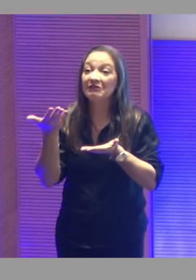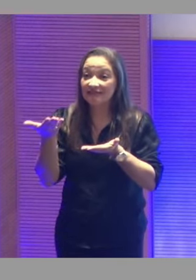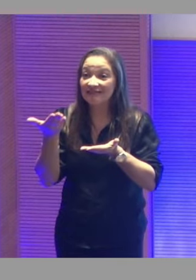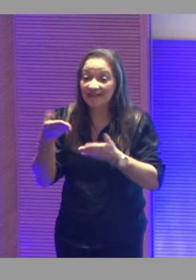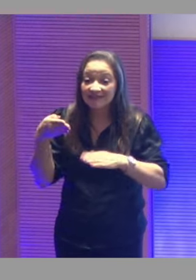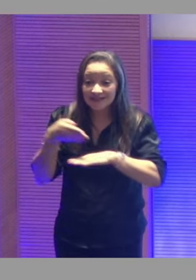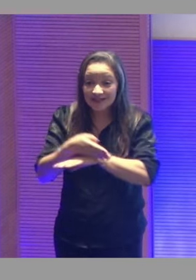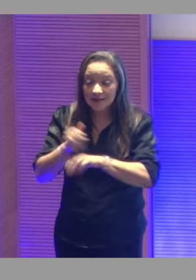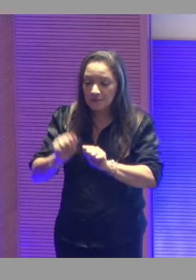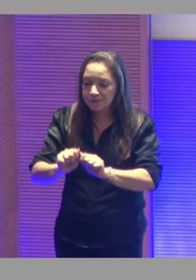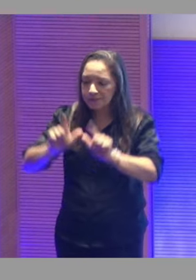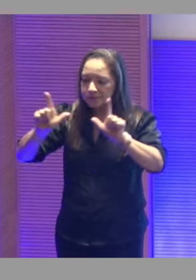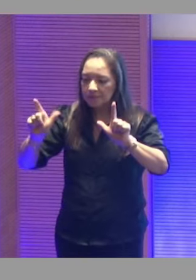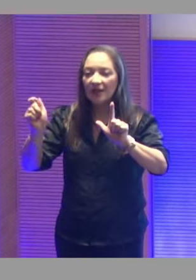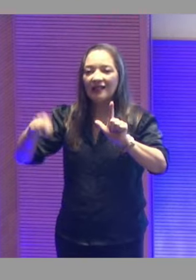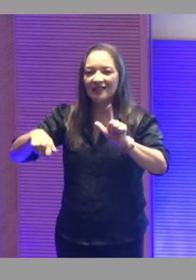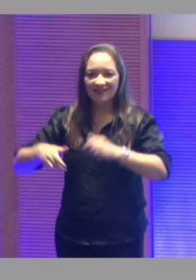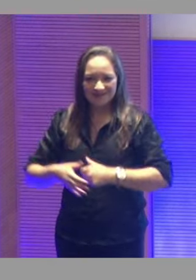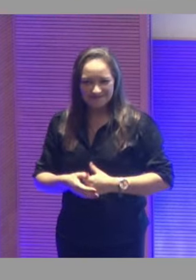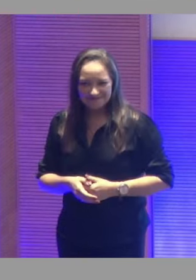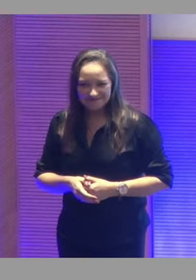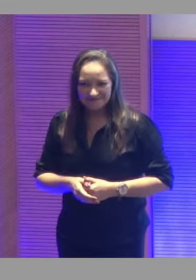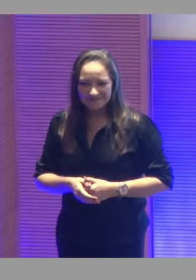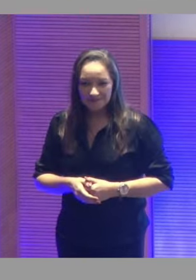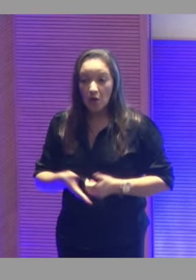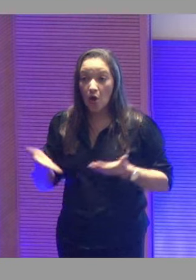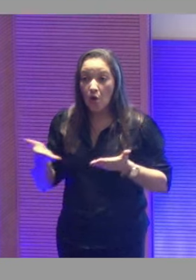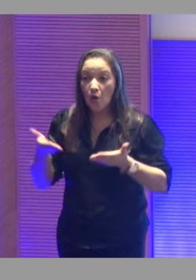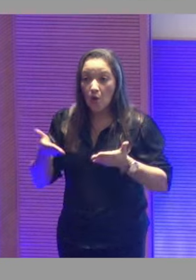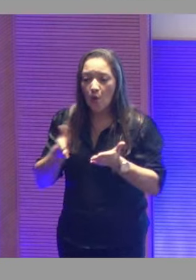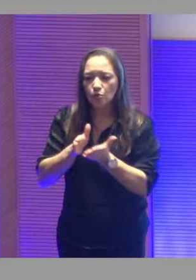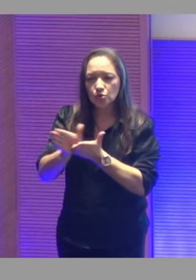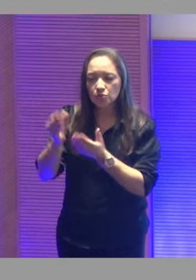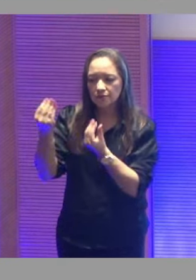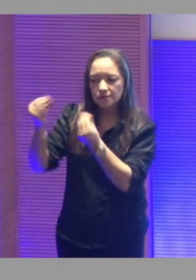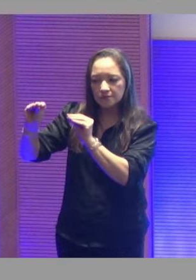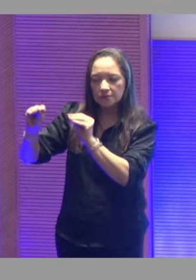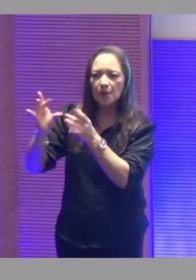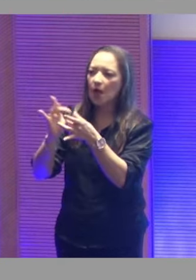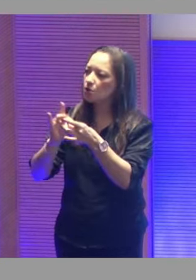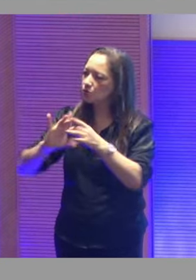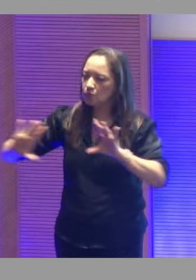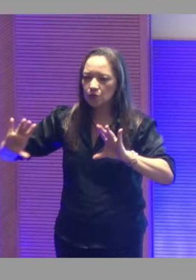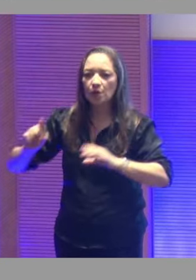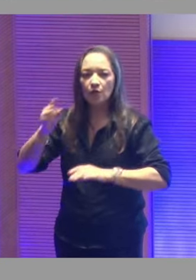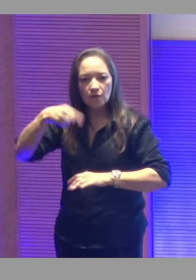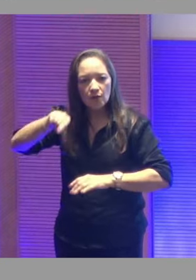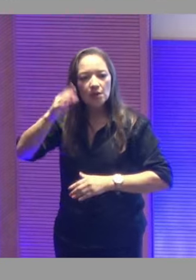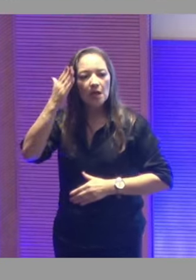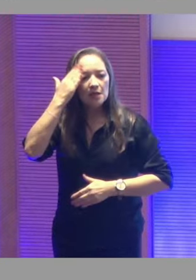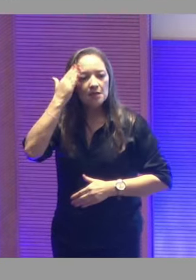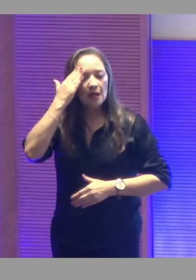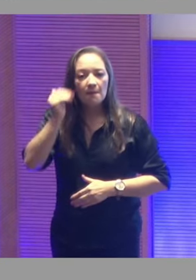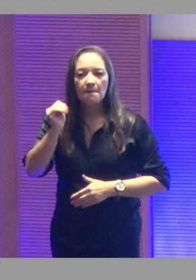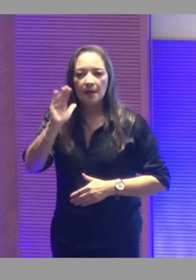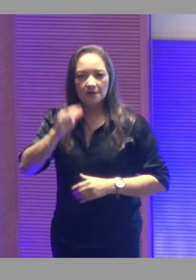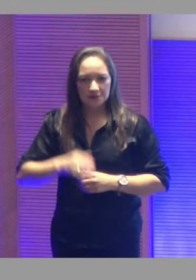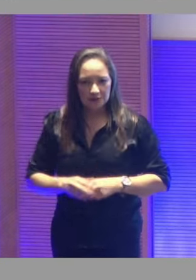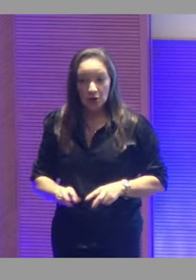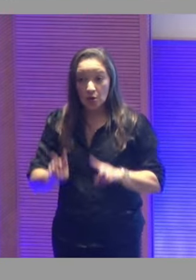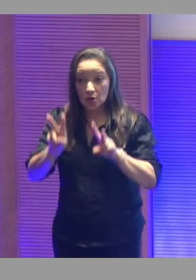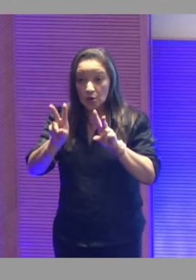acessar esse material também foi publicado hoje tá à disposição para vocês saberem mais sobre o